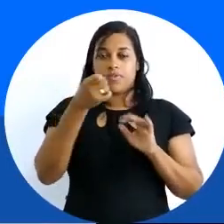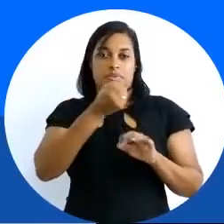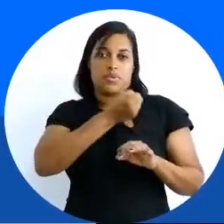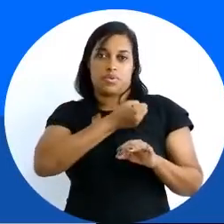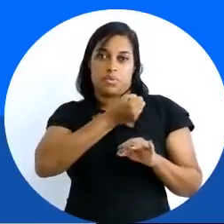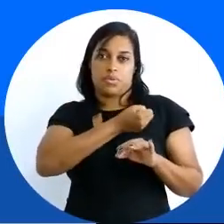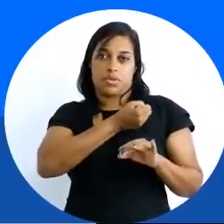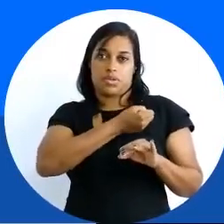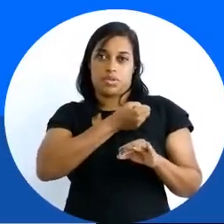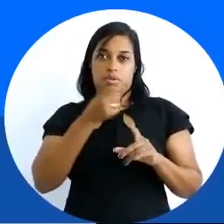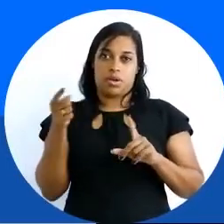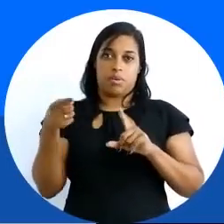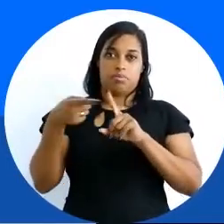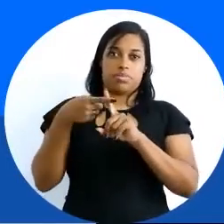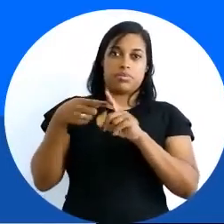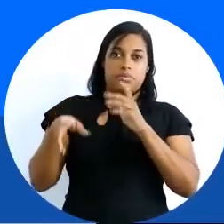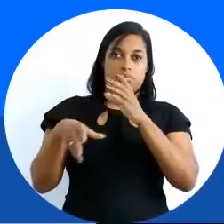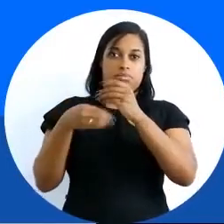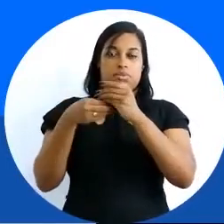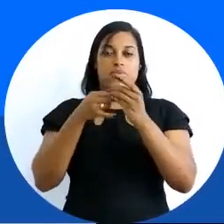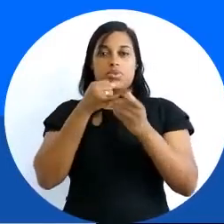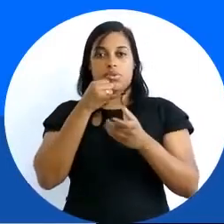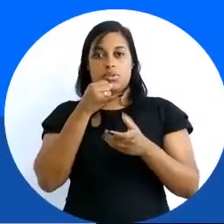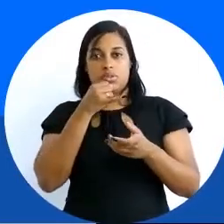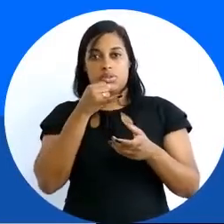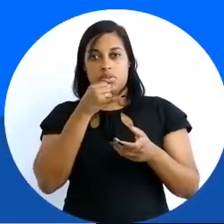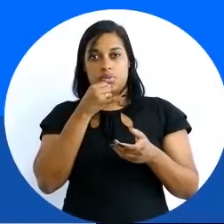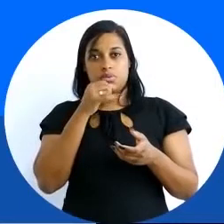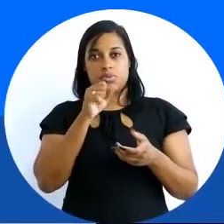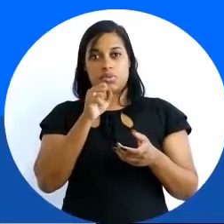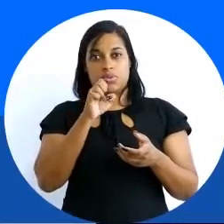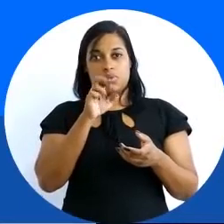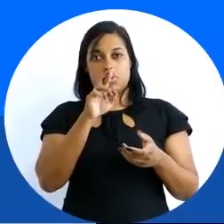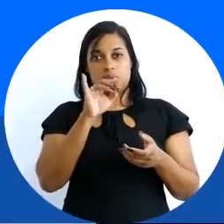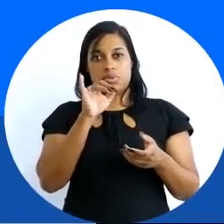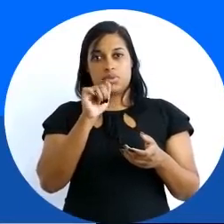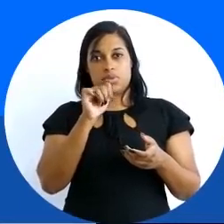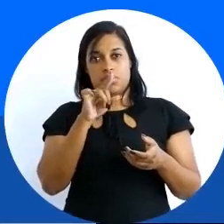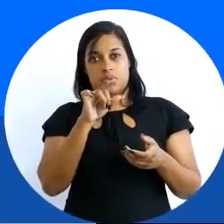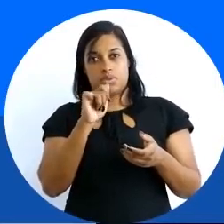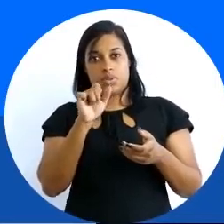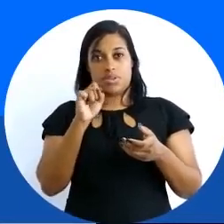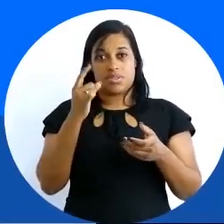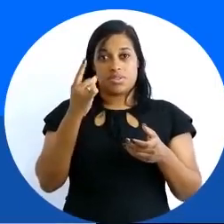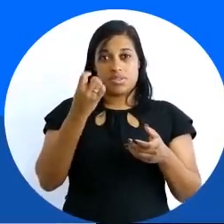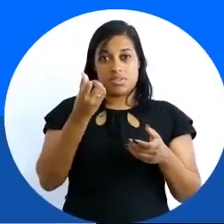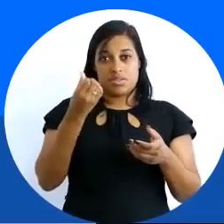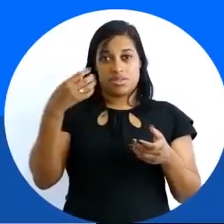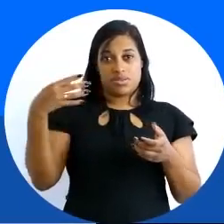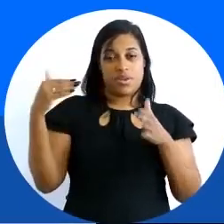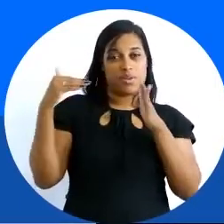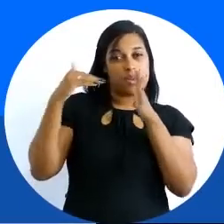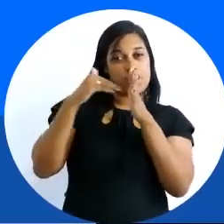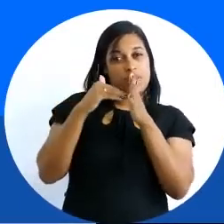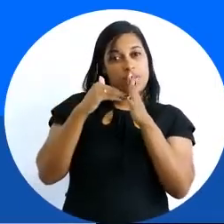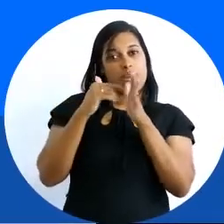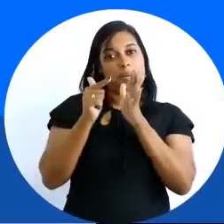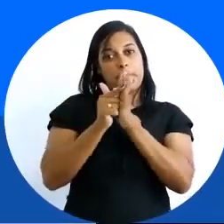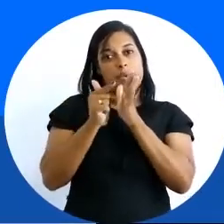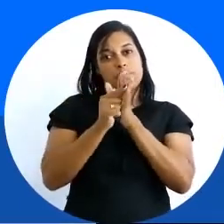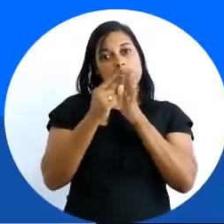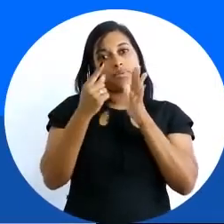numeração consecutiva. Por exemplo, se eu tenho um exemplo aqui, publicações seriadas, que vai da página 164 até a